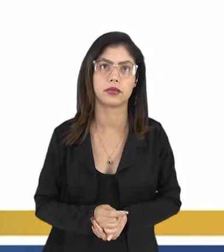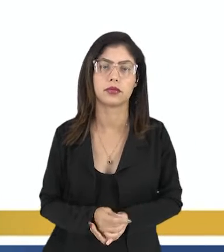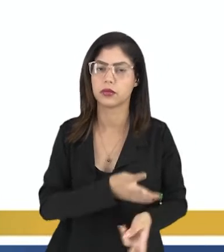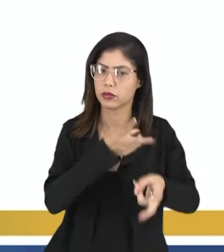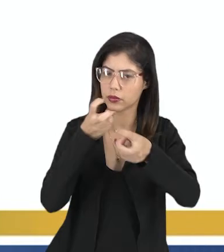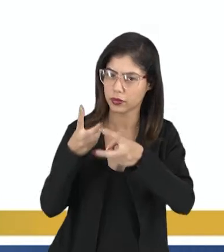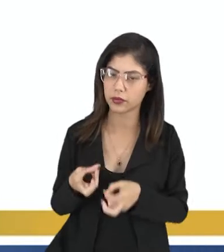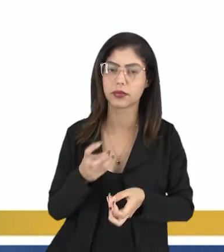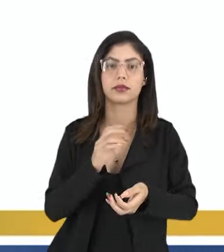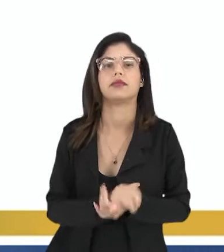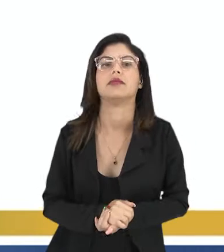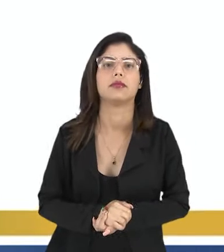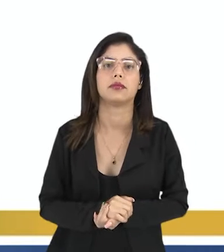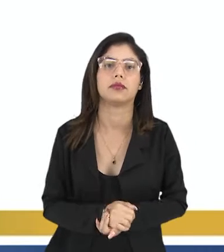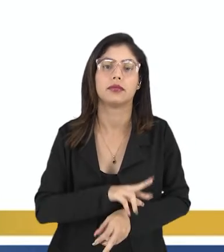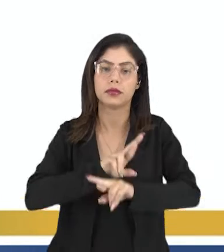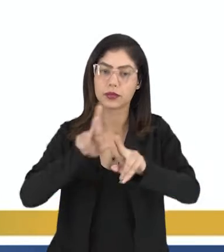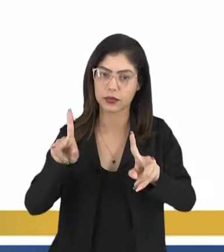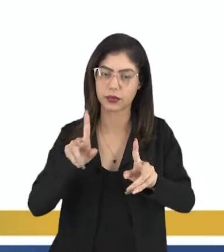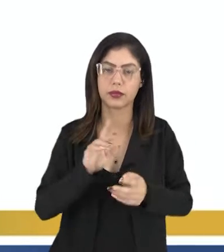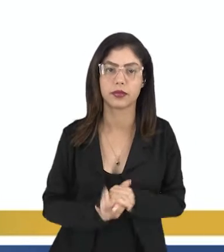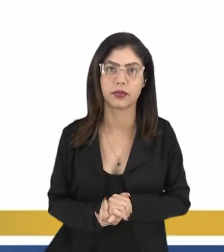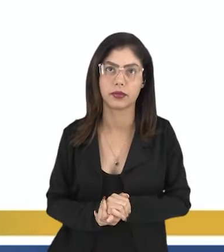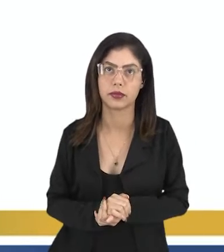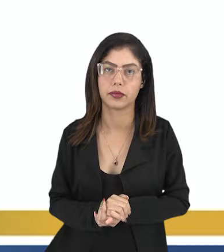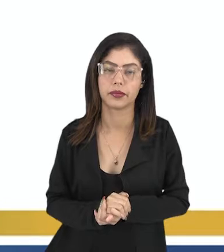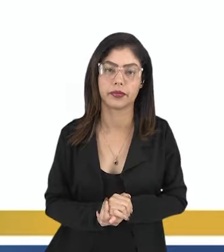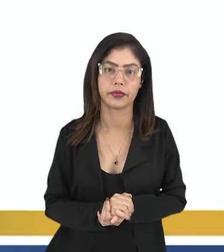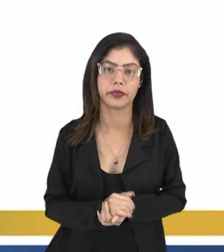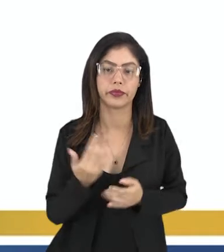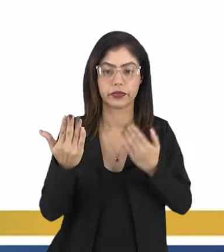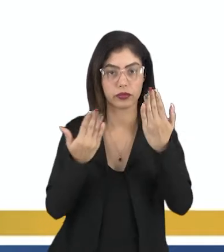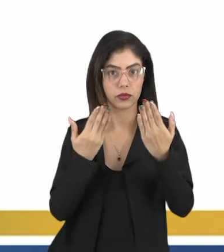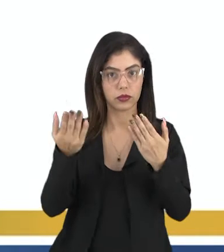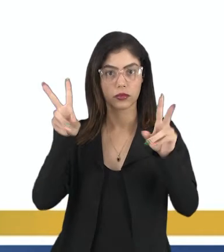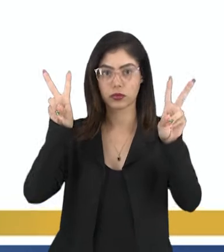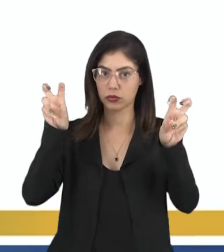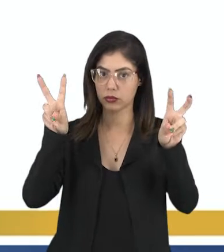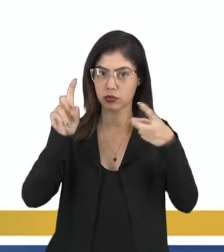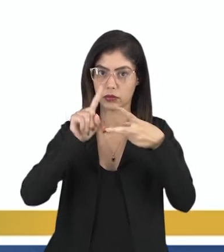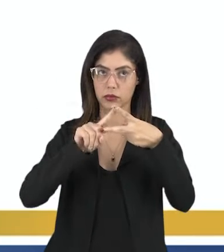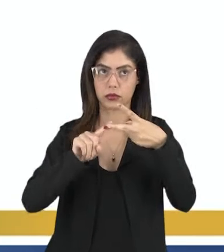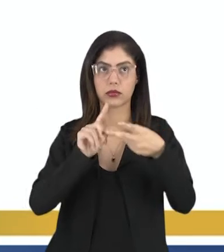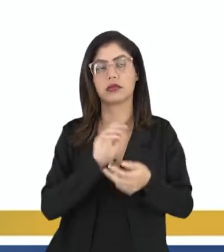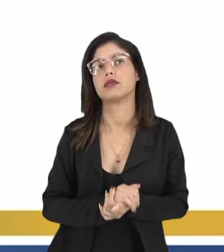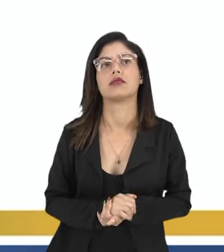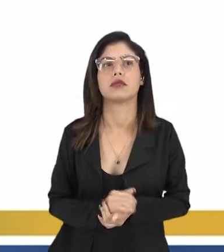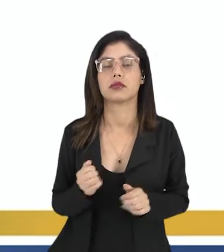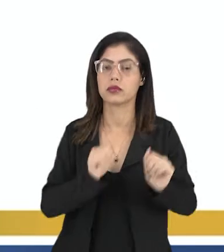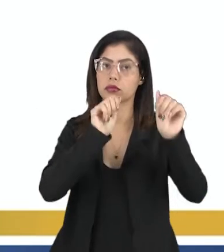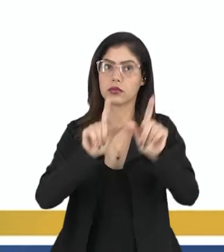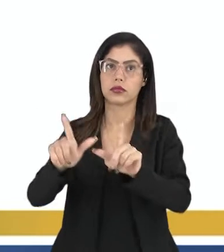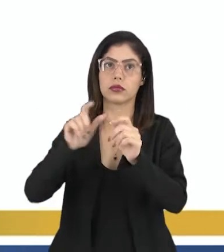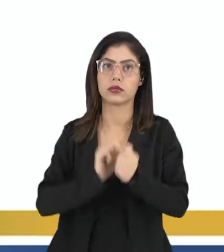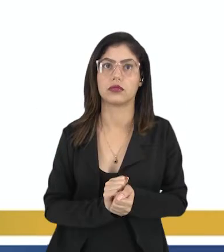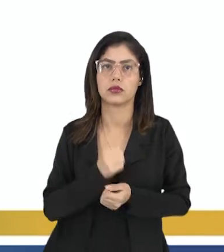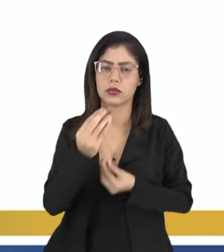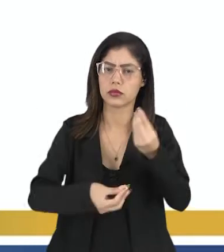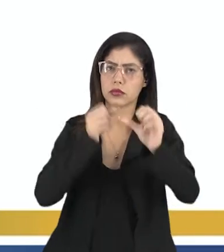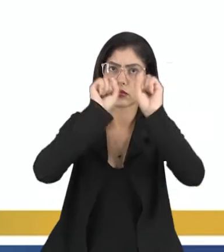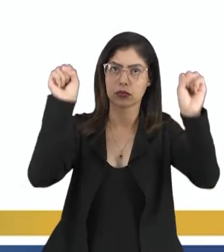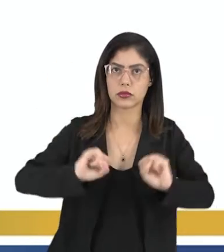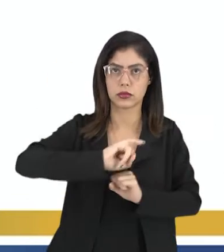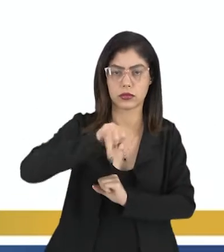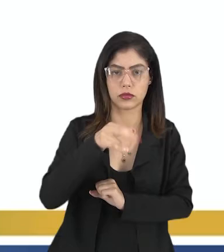vocês percebam a diferença que há entre esses dois termos. Acompanhe como calcular